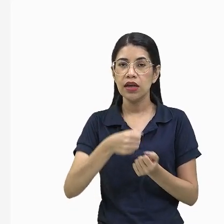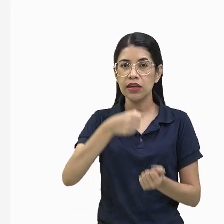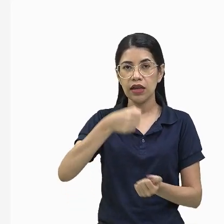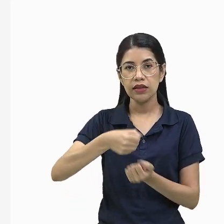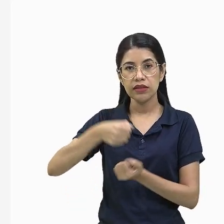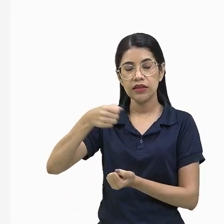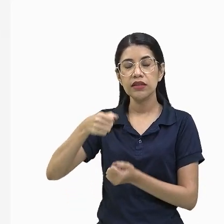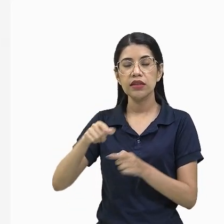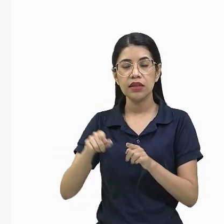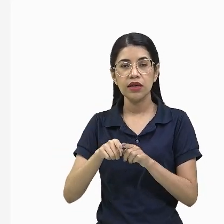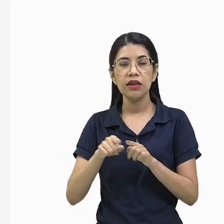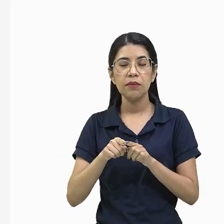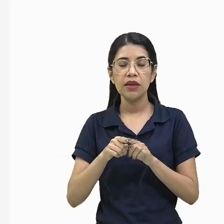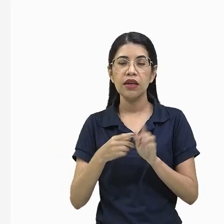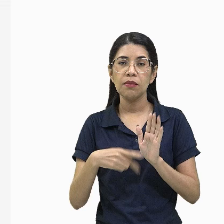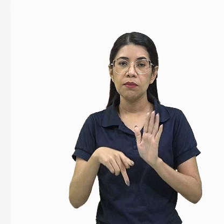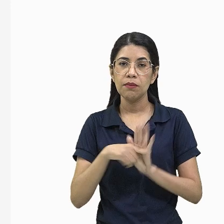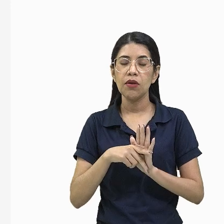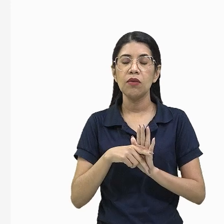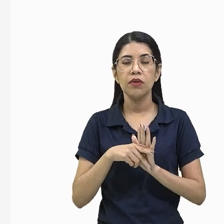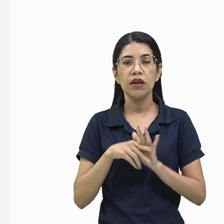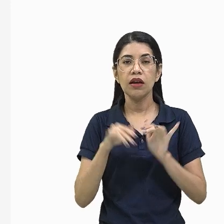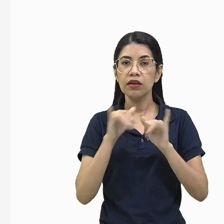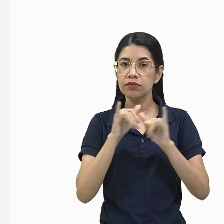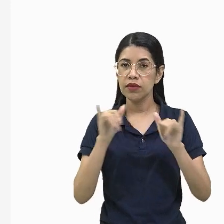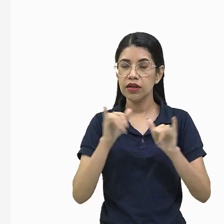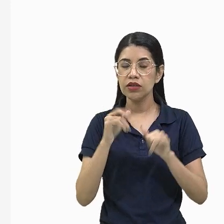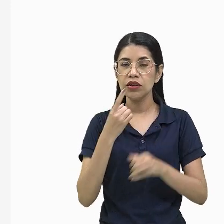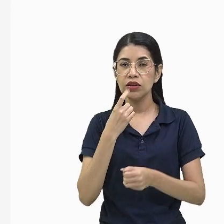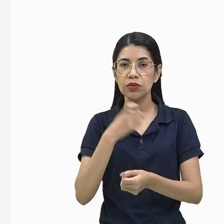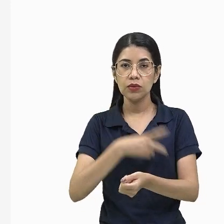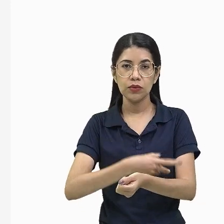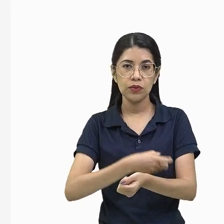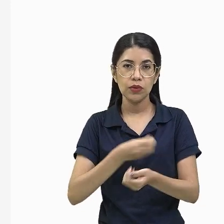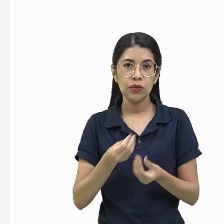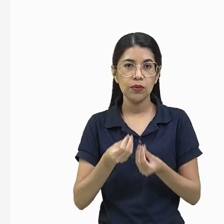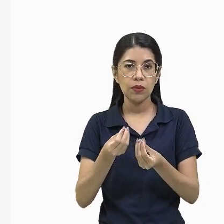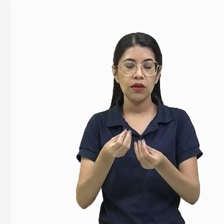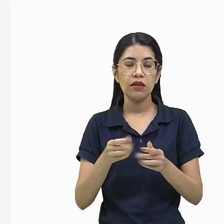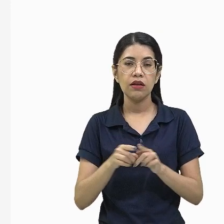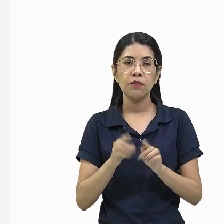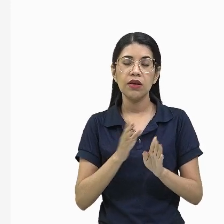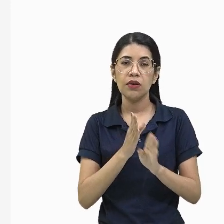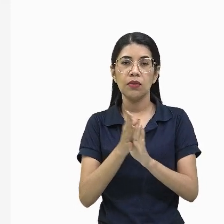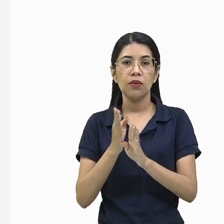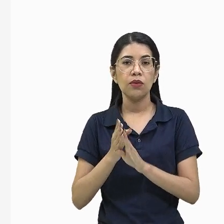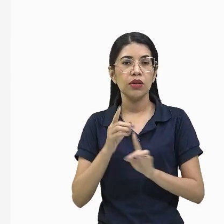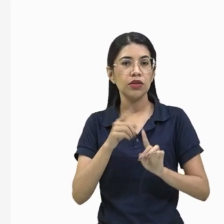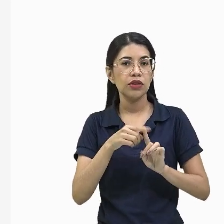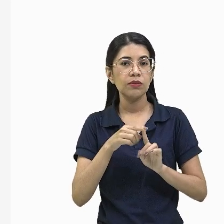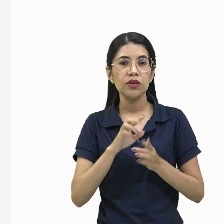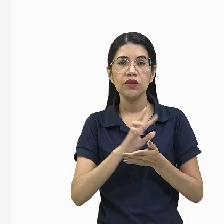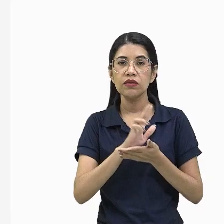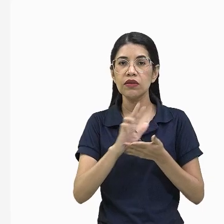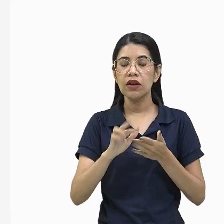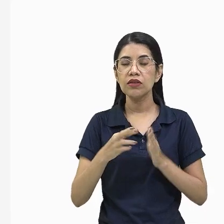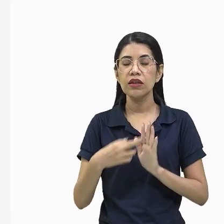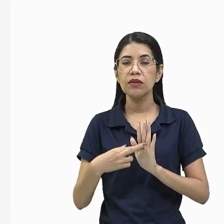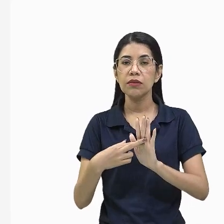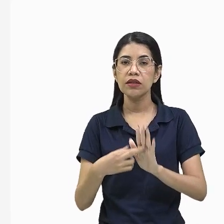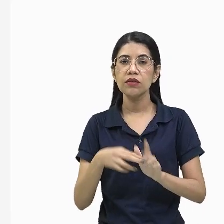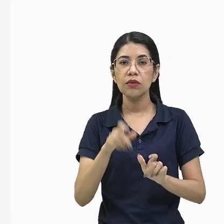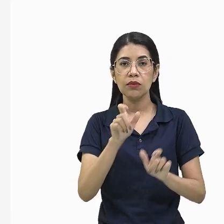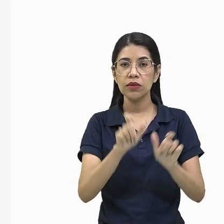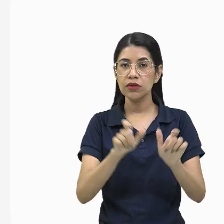que também são peças publicitárias dessa campanha de doação de sangue, nós vamos encontrar outros tipos sanguíneos representados por outras